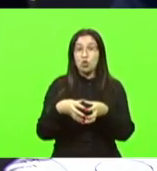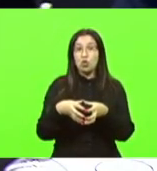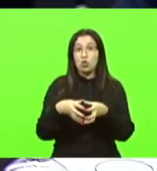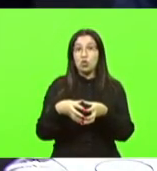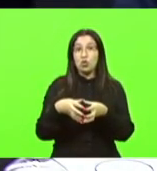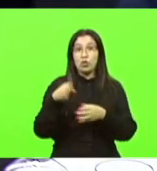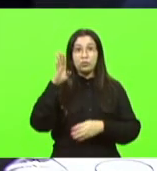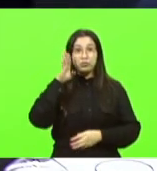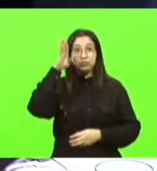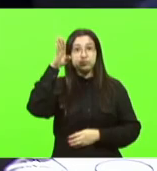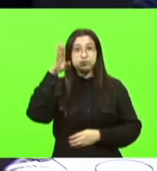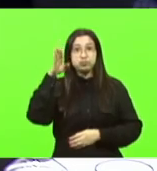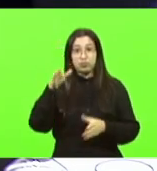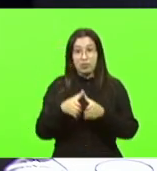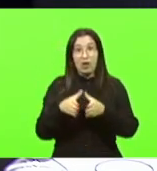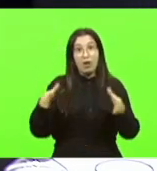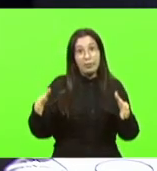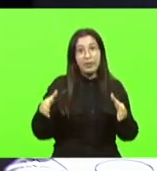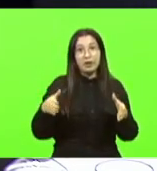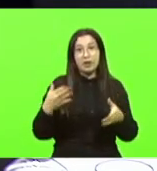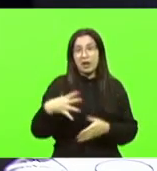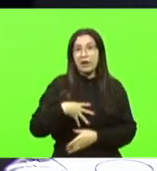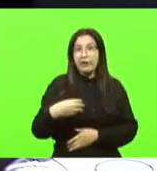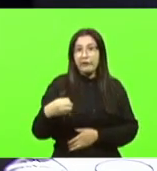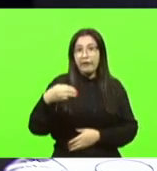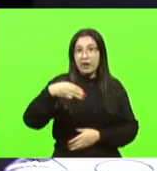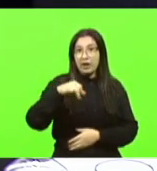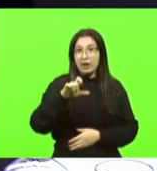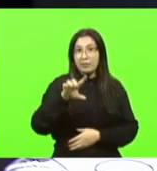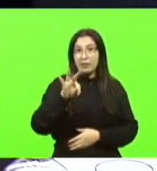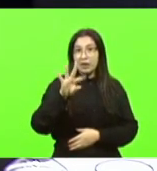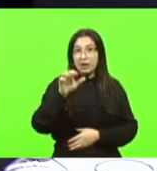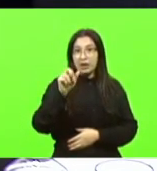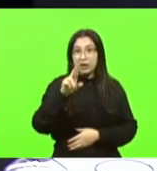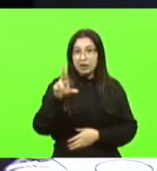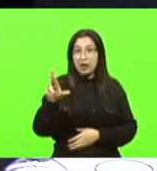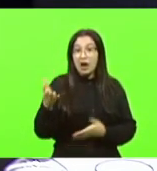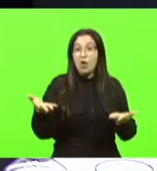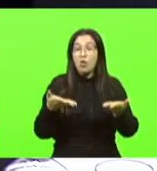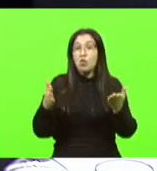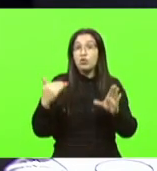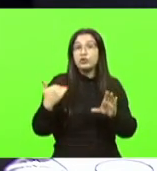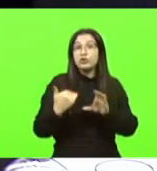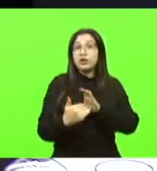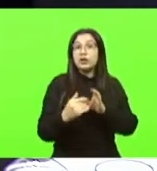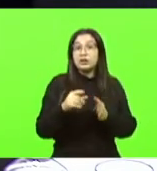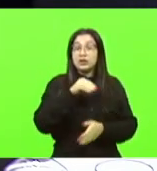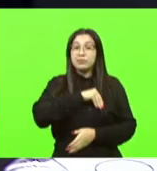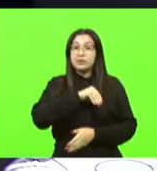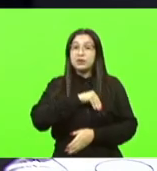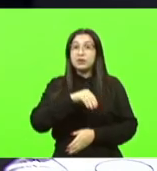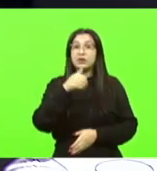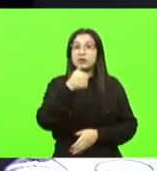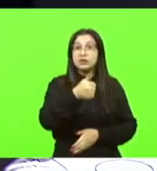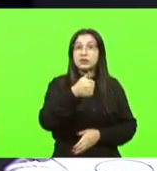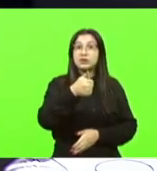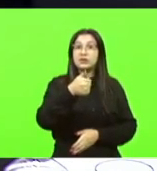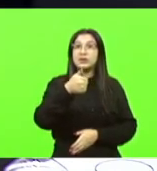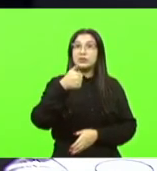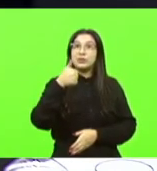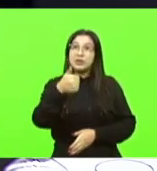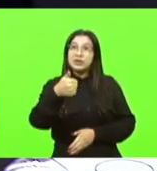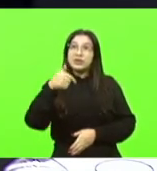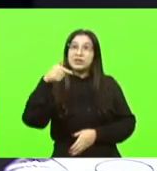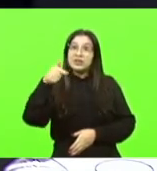aposentadoria ao ponto que uma filha de um militar das Forças Armadas hoje recebe 117 mil por mês